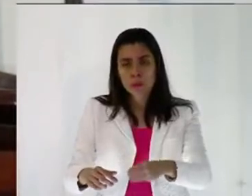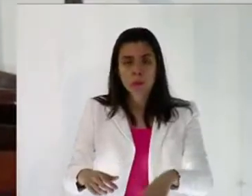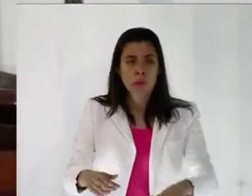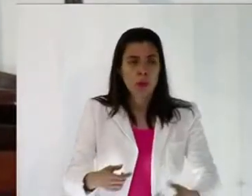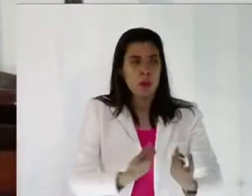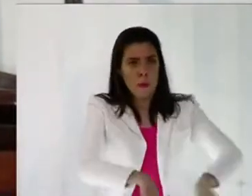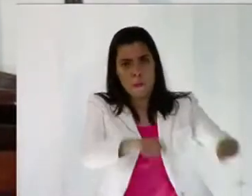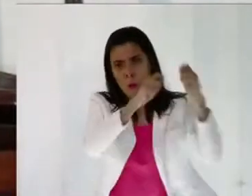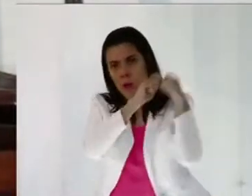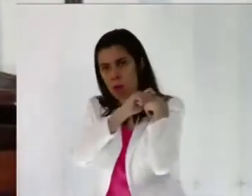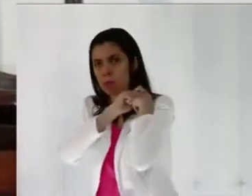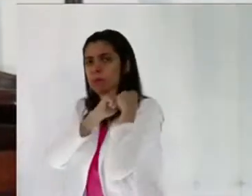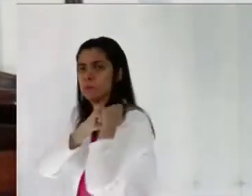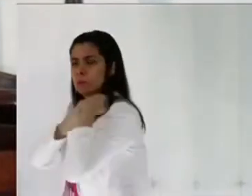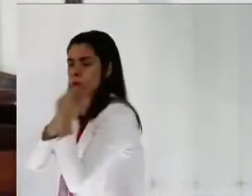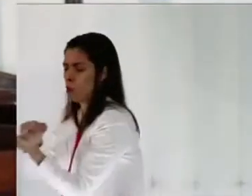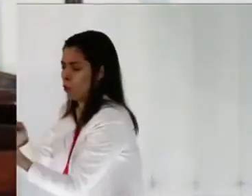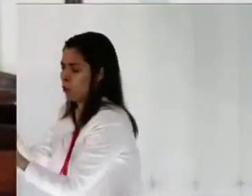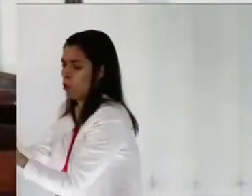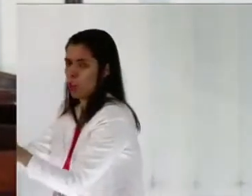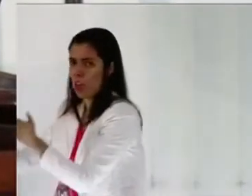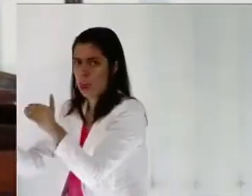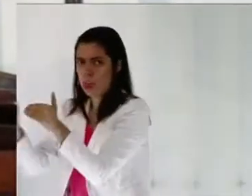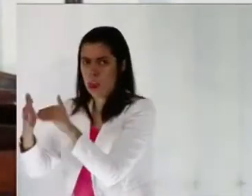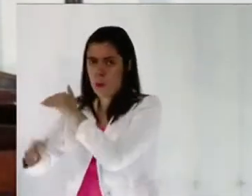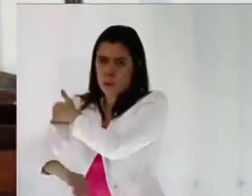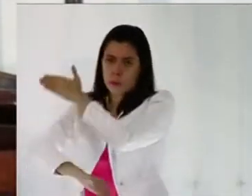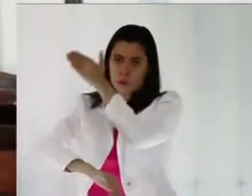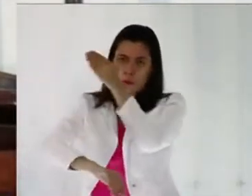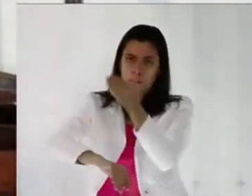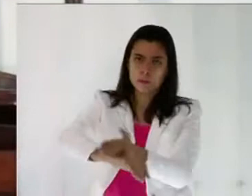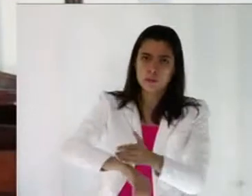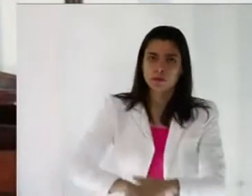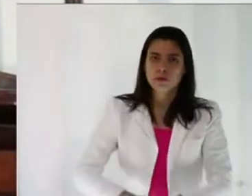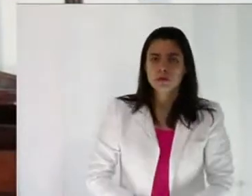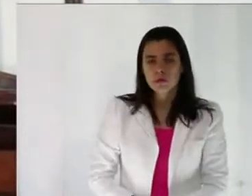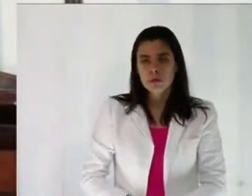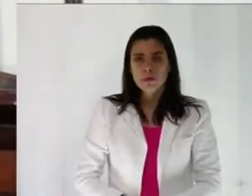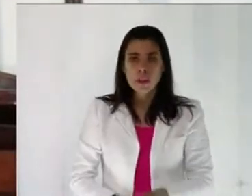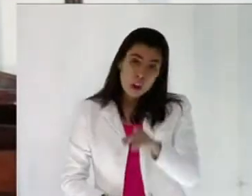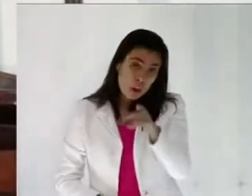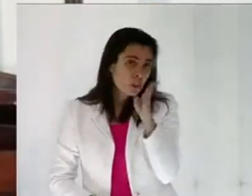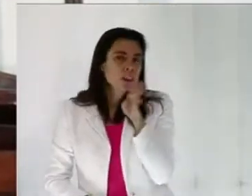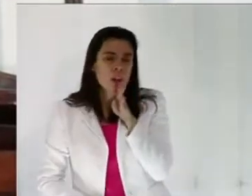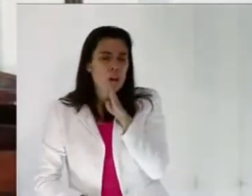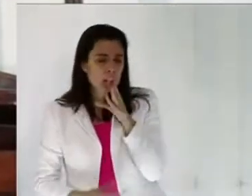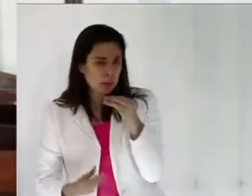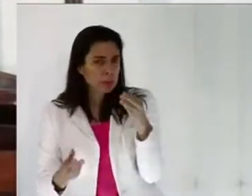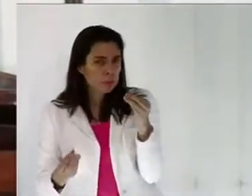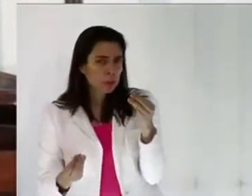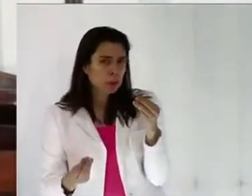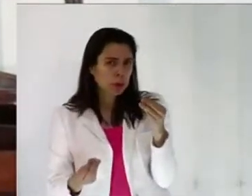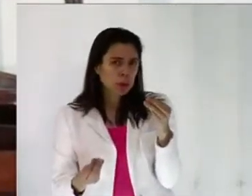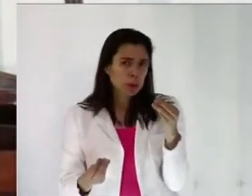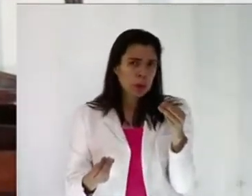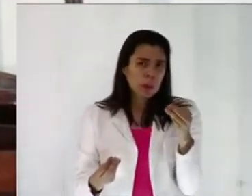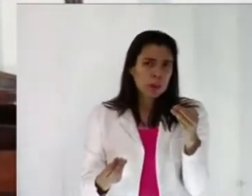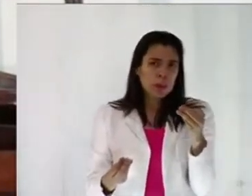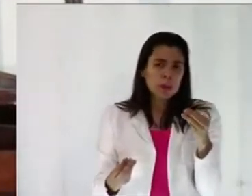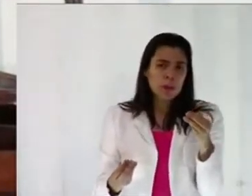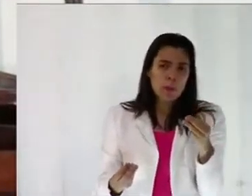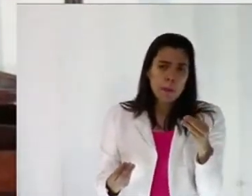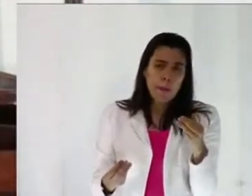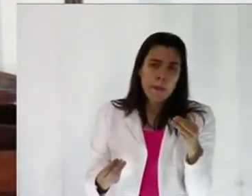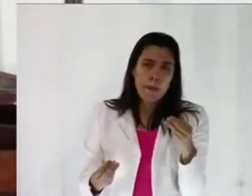indicado. Certamente você já ouviu várias exposições nessa passagem, de Deus provando a fé de Abraão. Deus